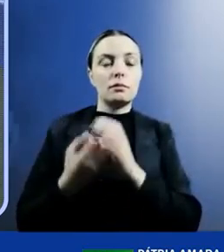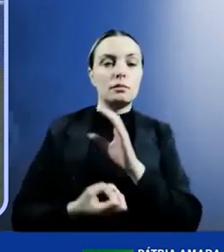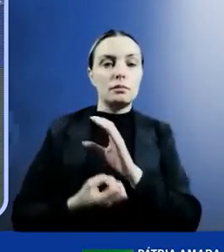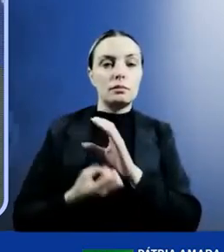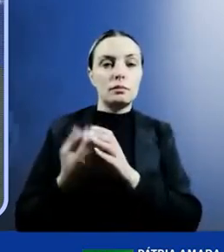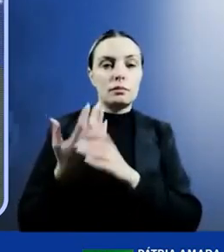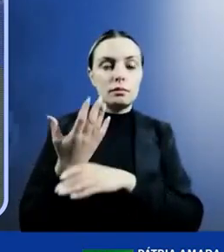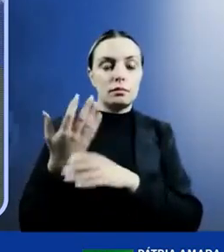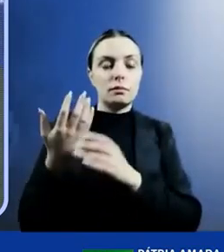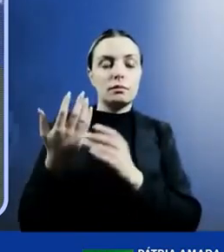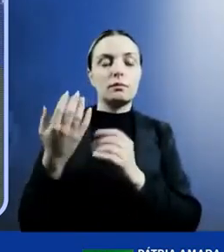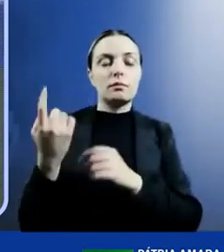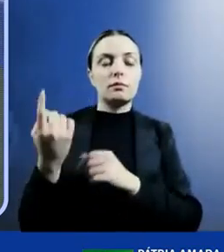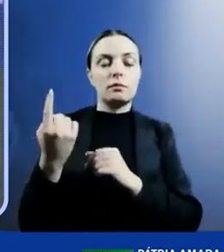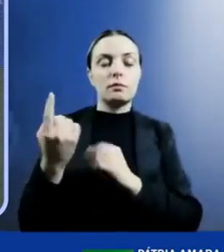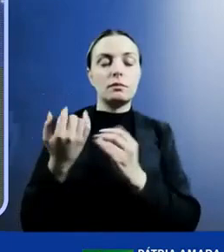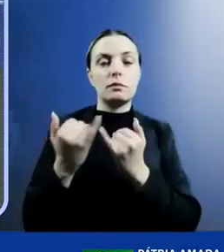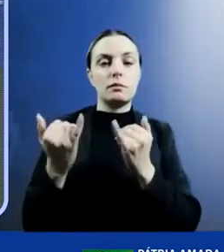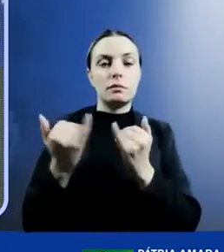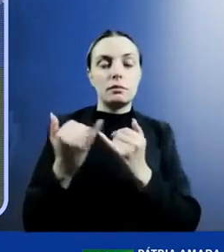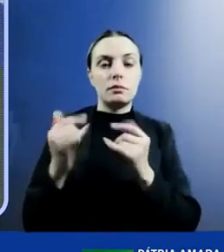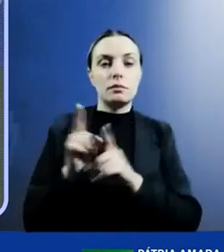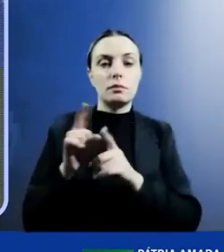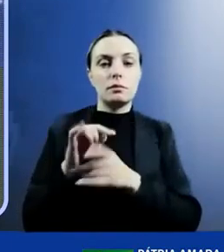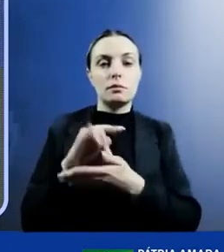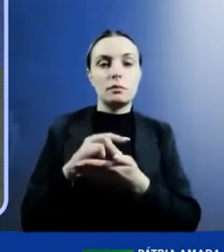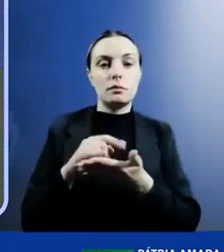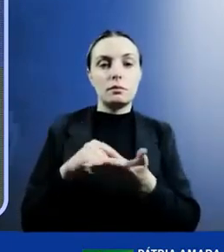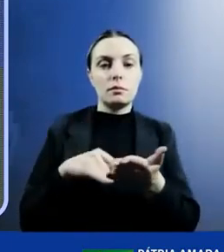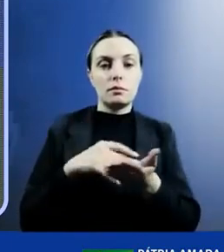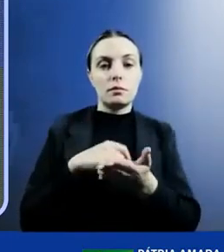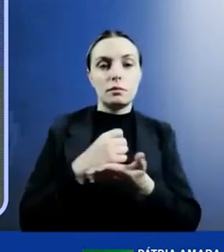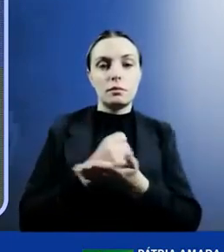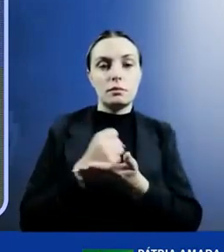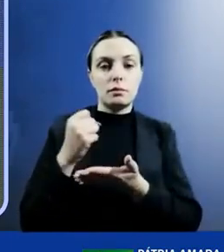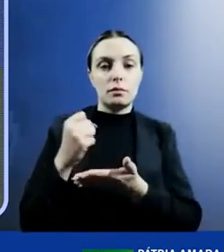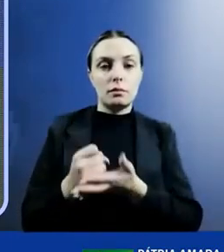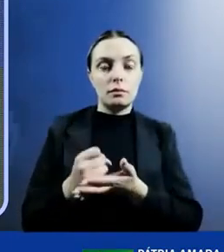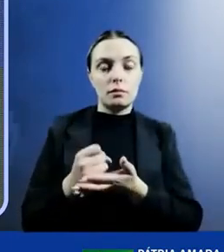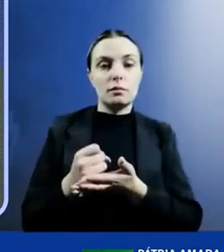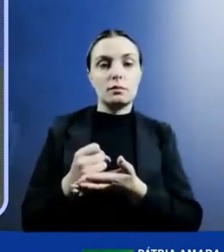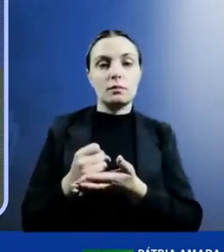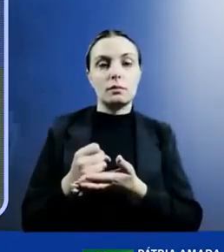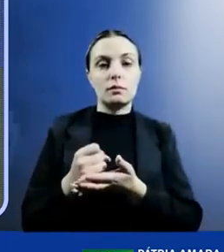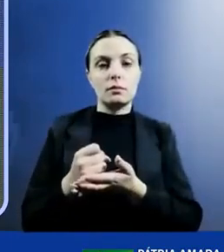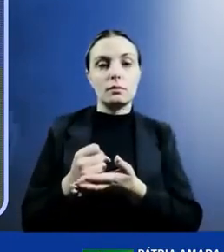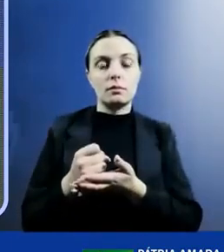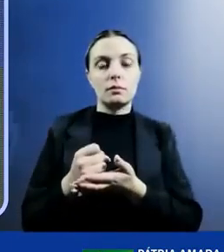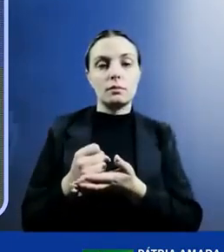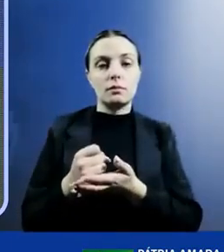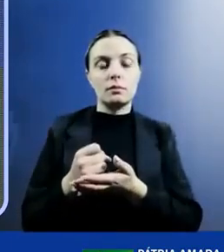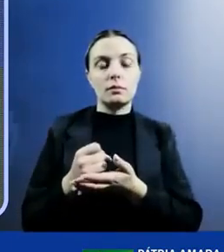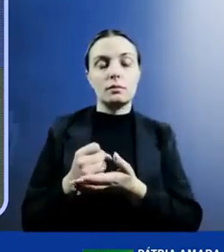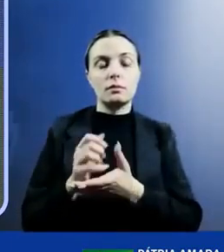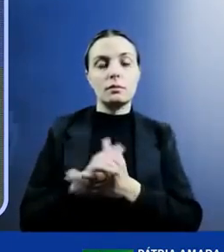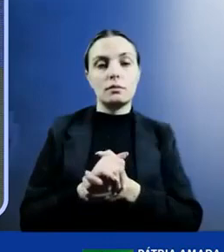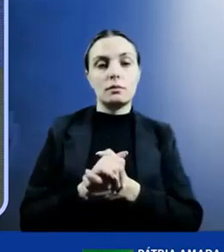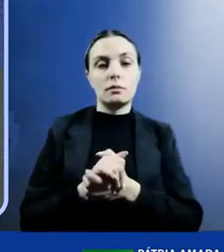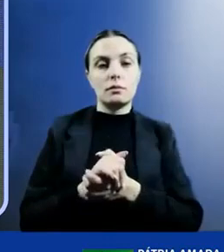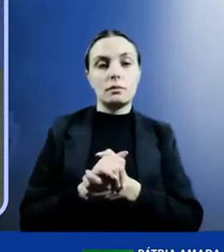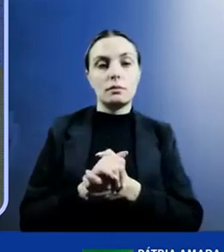energia. Também foi contratado pela nossa companhia de saneamento através de uma PPP, que vai